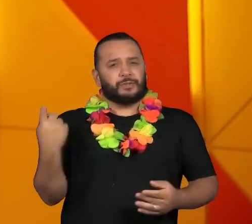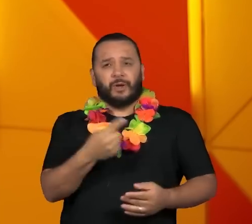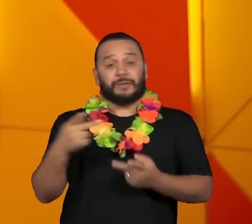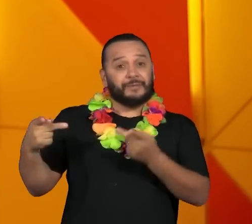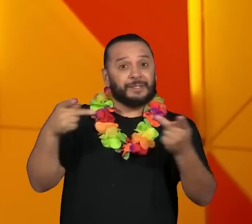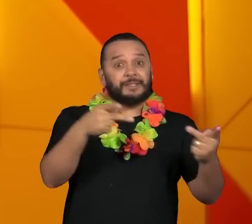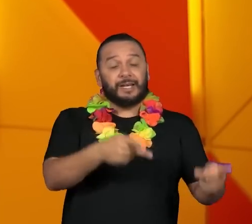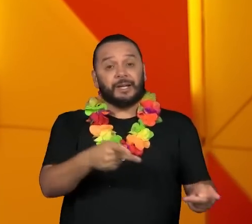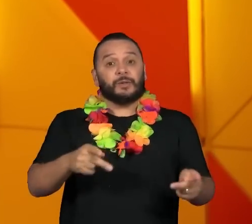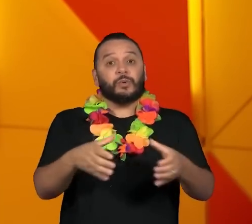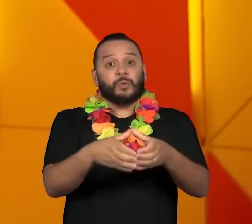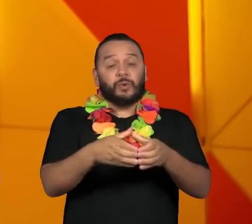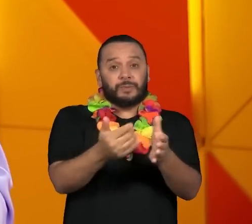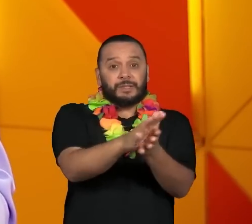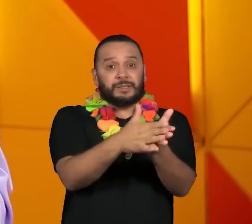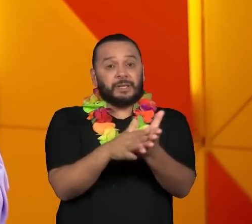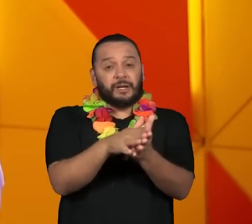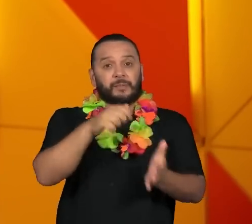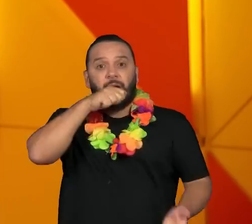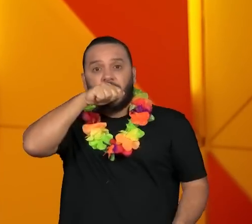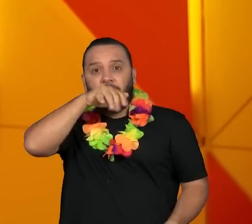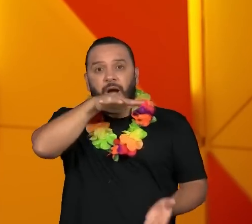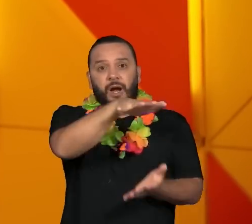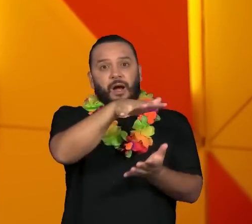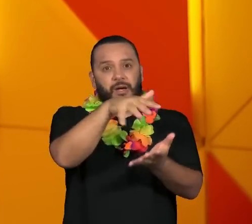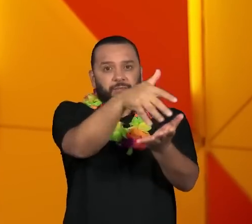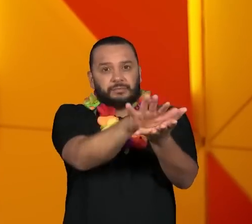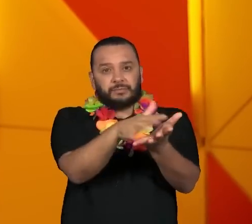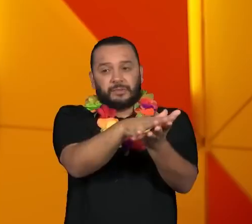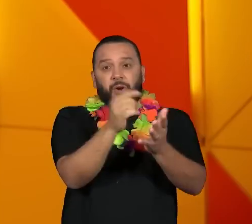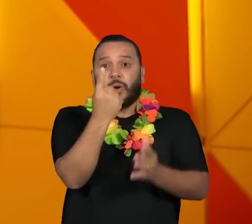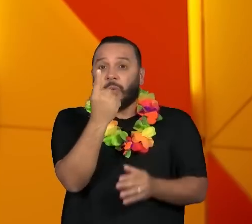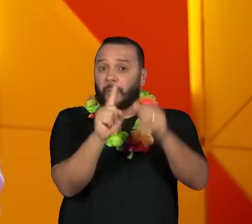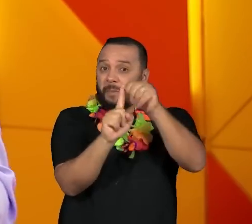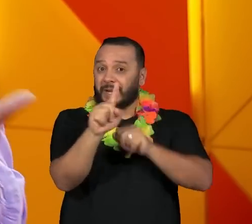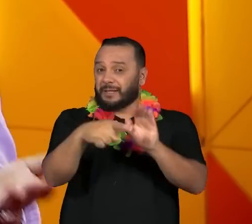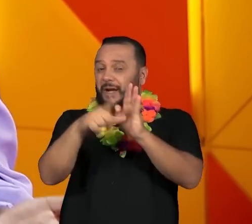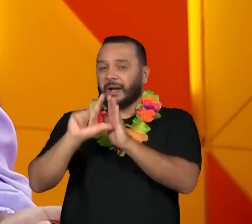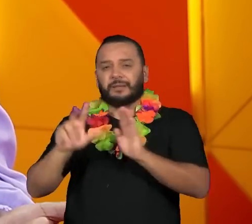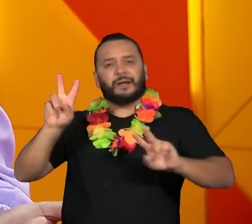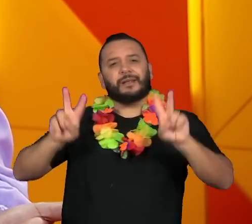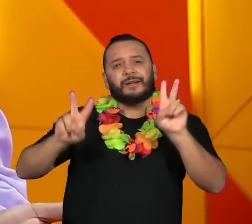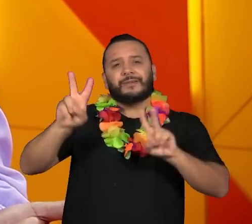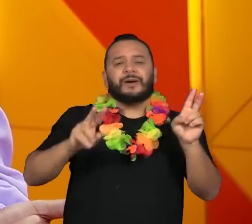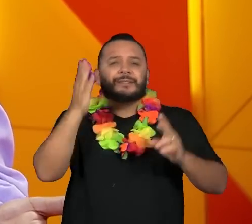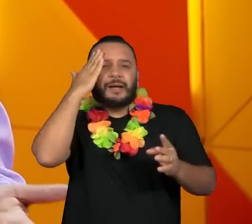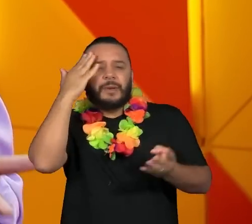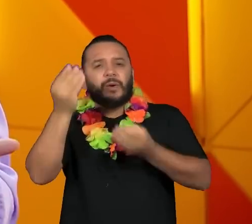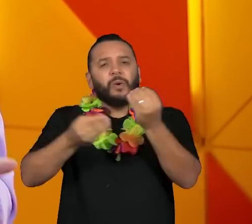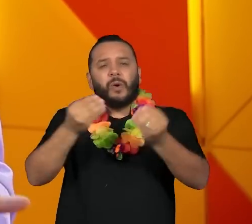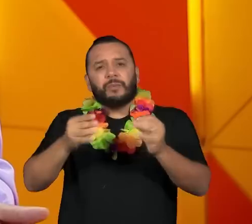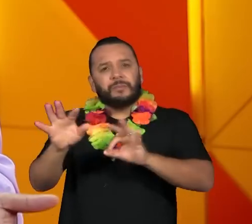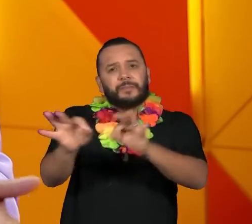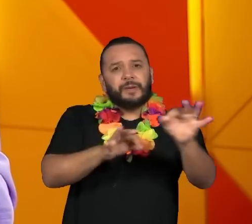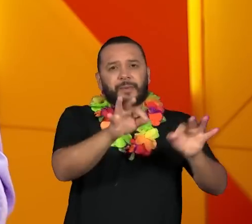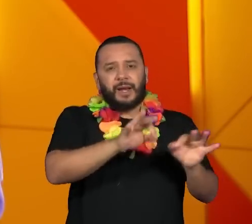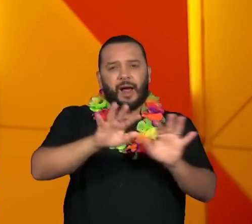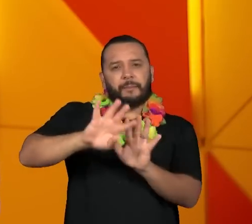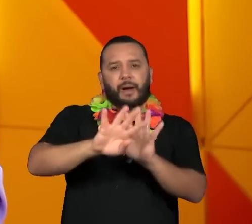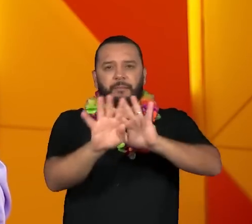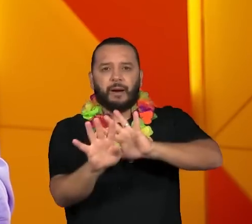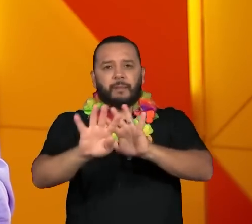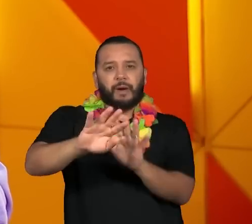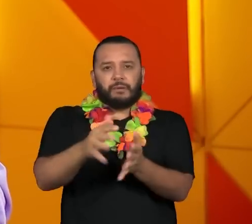no barracão da Escola de Samba Dragões da Real, um mês antes do carnaval, para a gente saber como é que estavam ali os preparativos para o desfile.